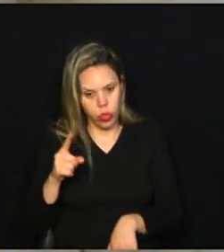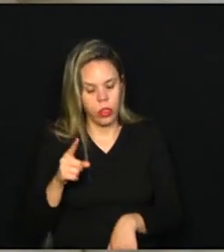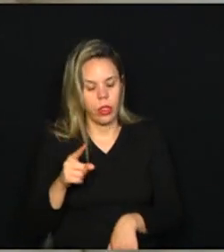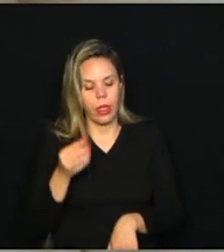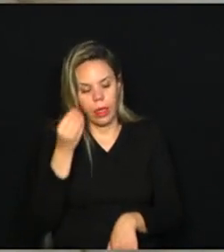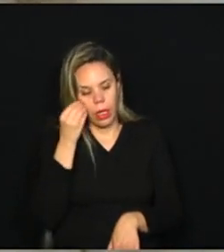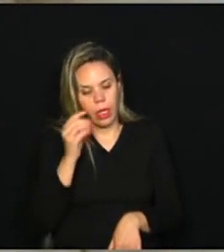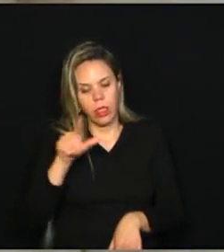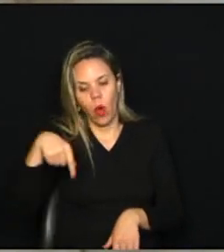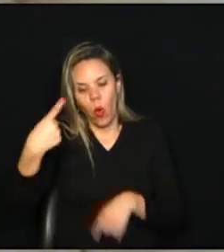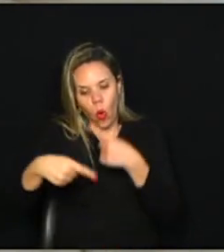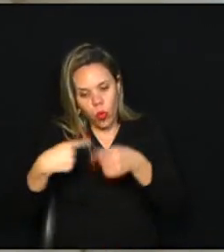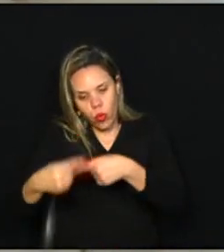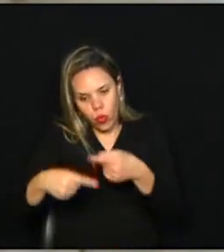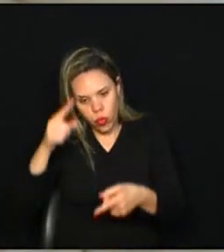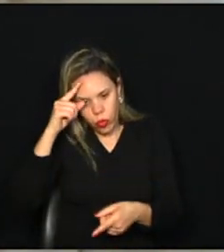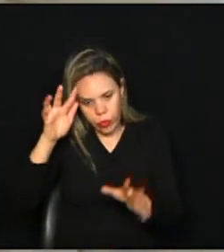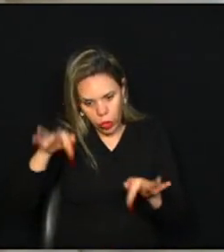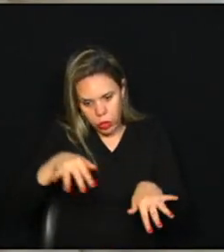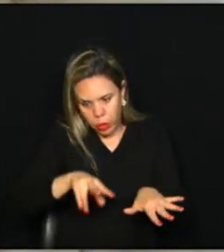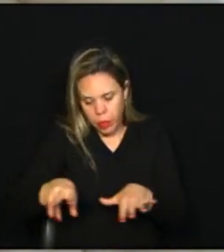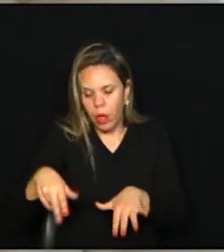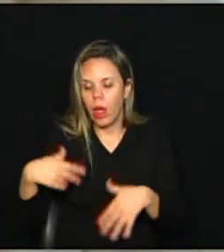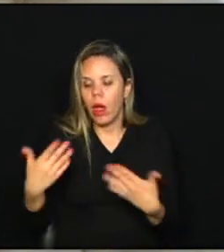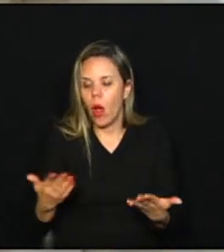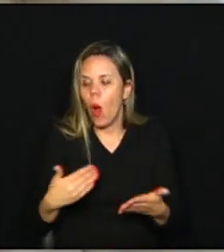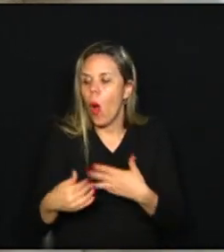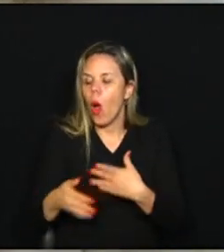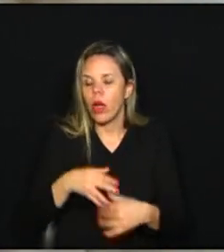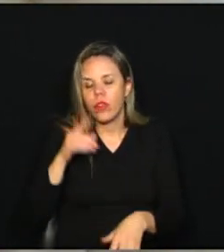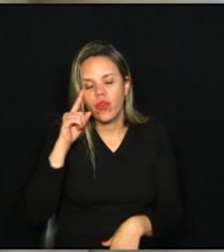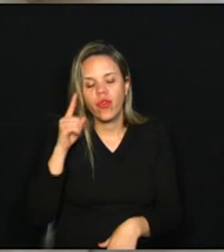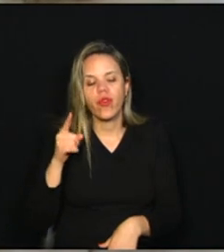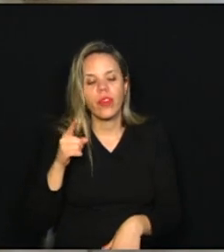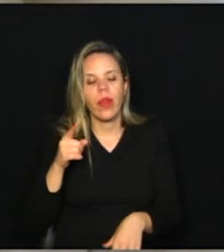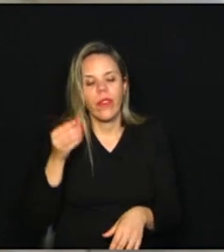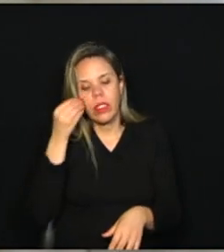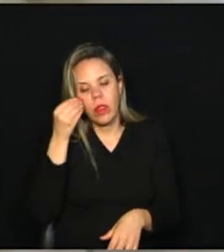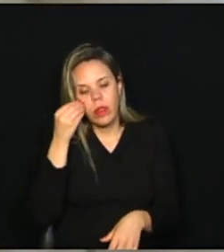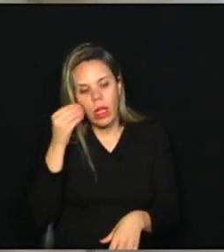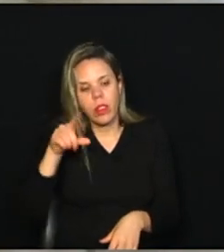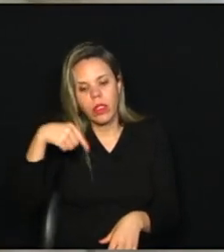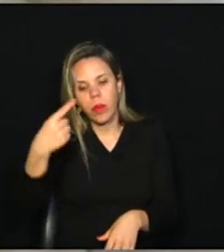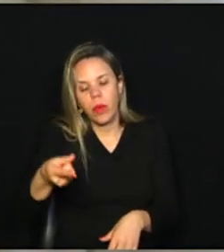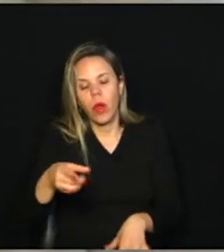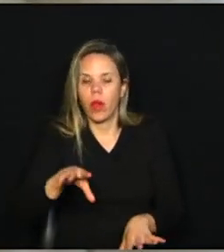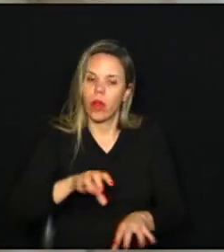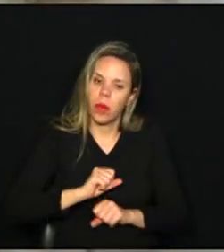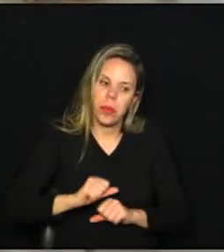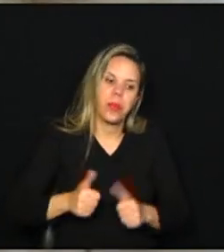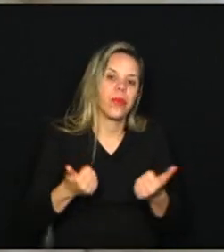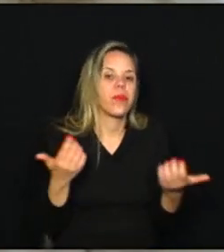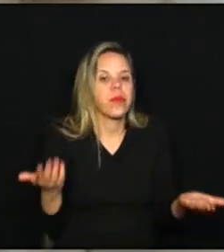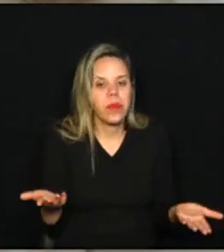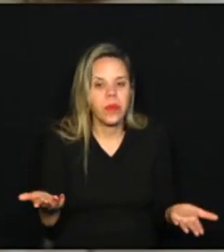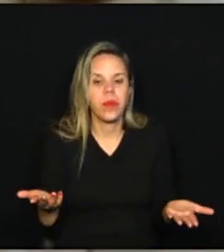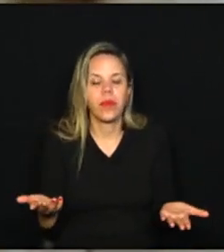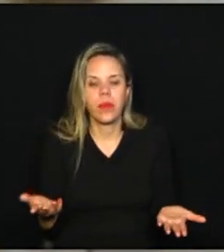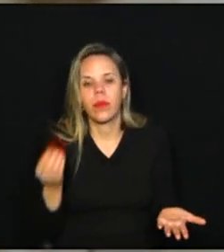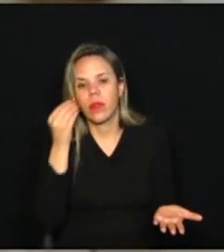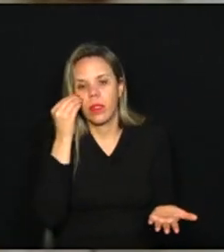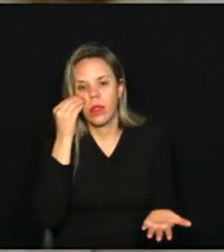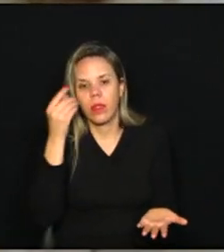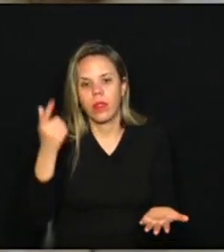casa ou foi numa balada no fim de semana, num almoço com outras pessoas, e 2 dias depois ela está positiva. Isso vai ser